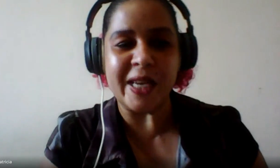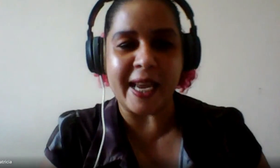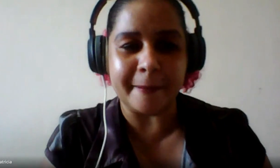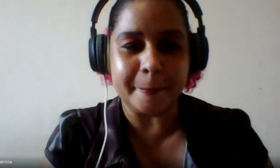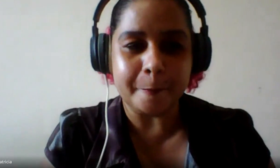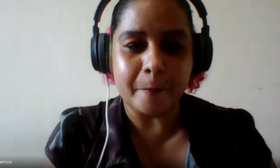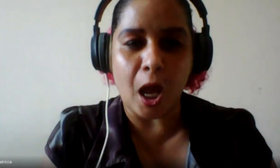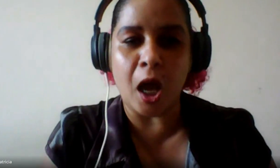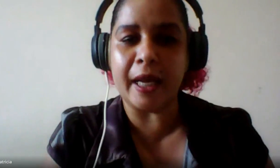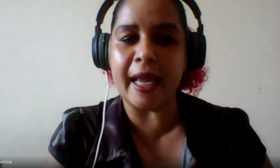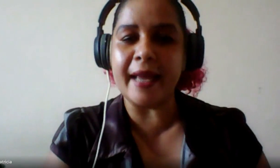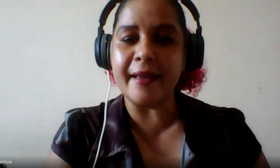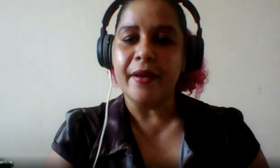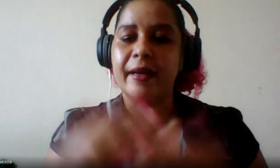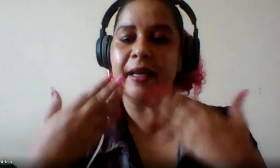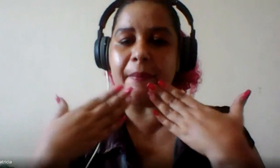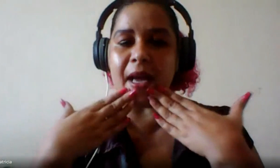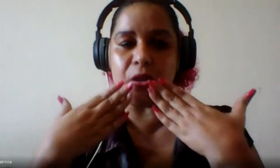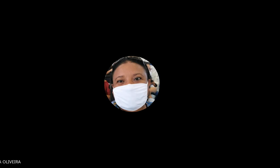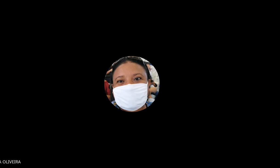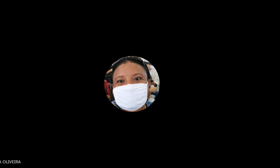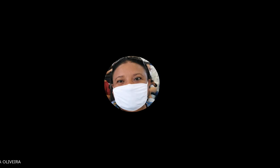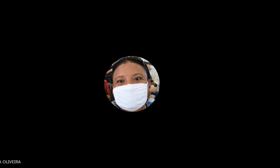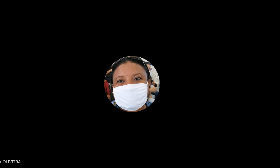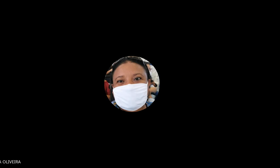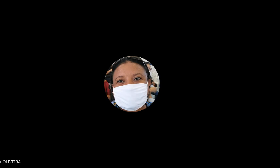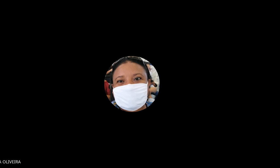como ninguém. Ok? Grande abraço.